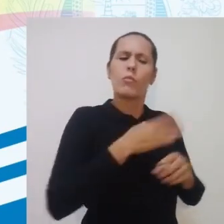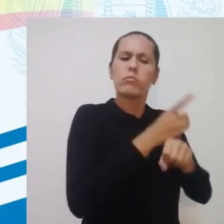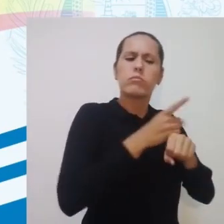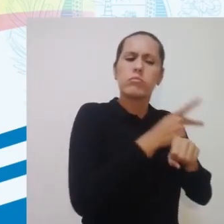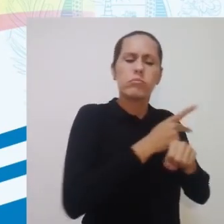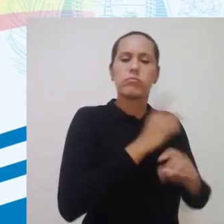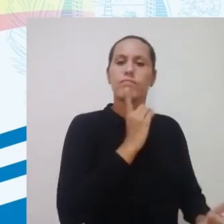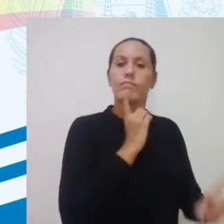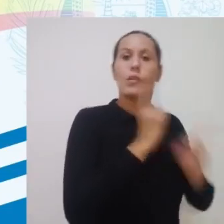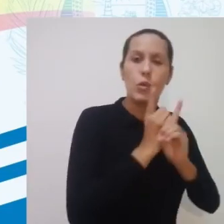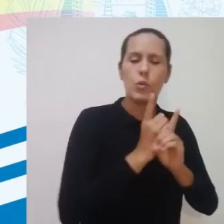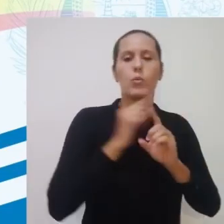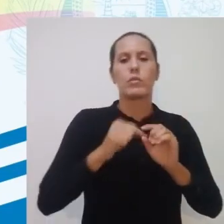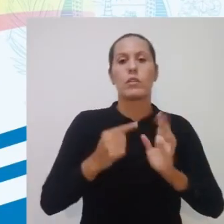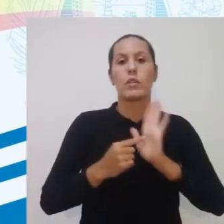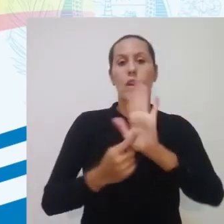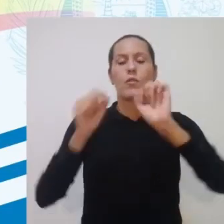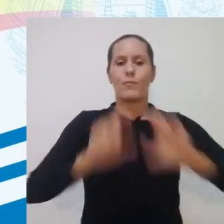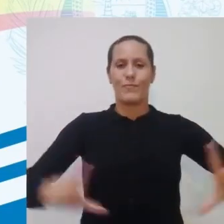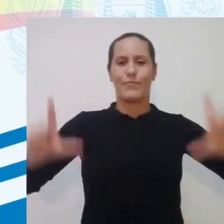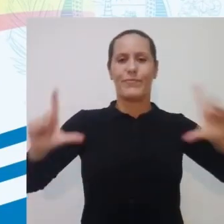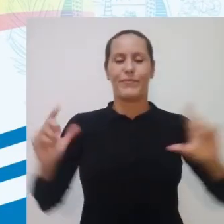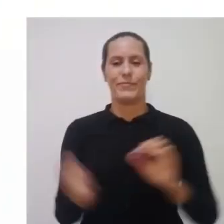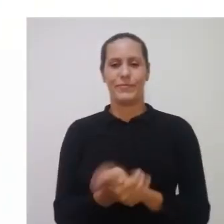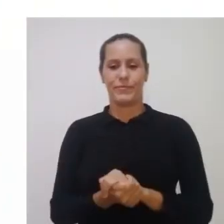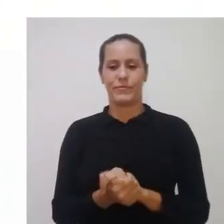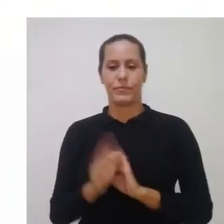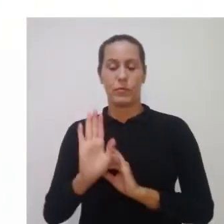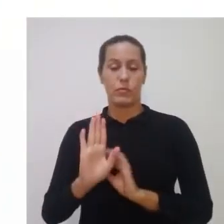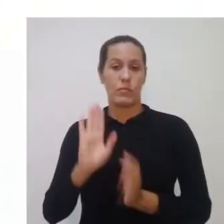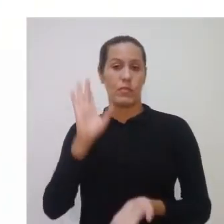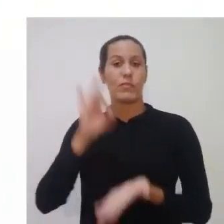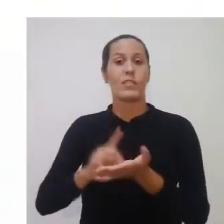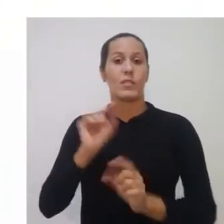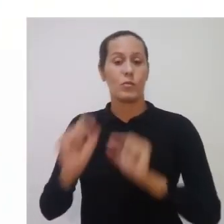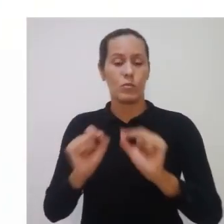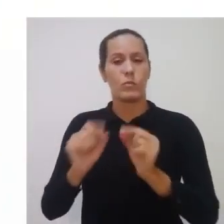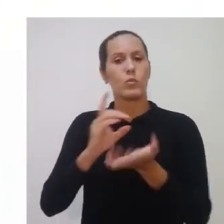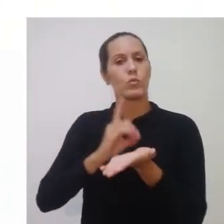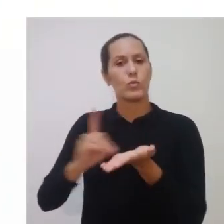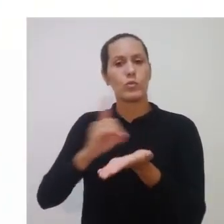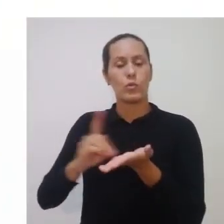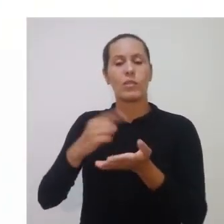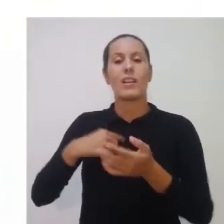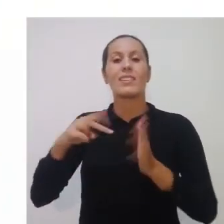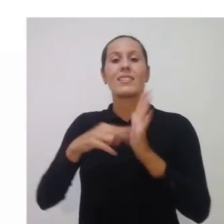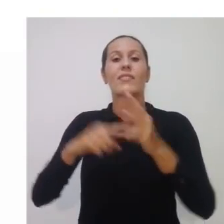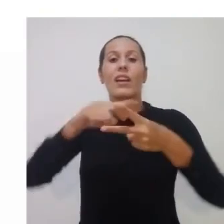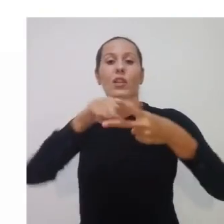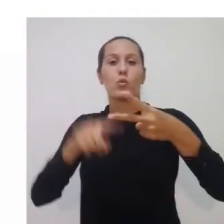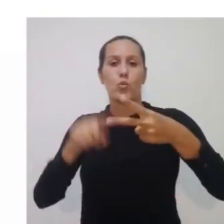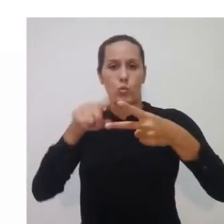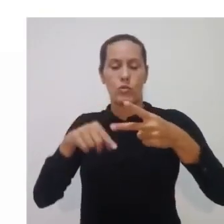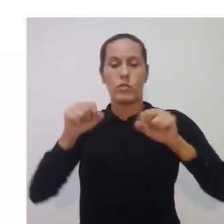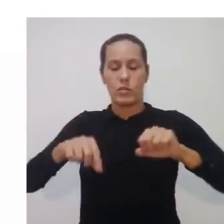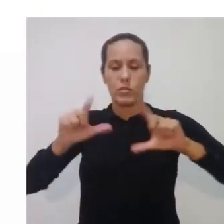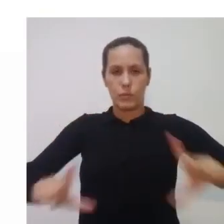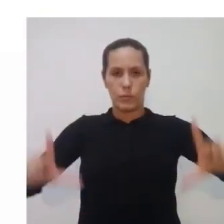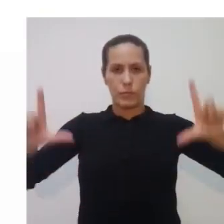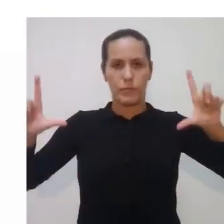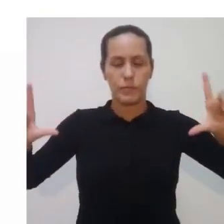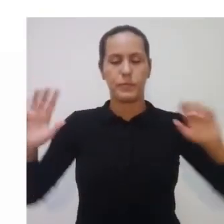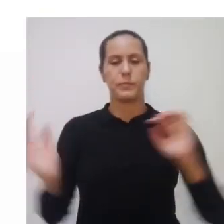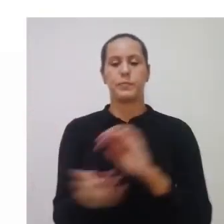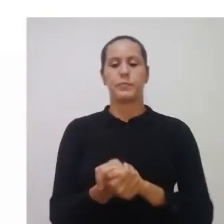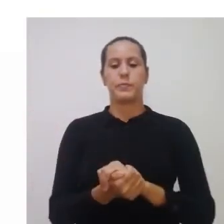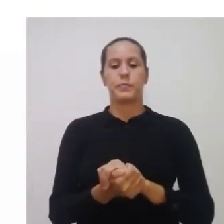procuro. Aí eu encontrei essa definição aqui que eu trouxe para vocês. Na verdade, o dicionário dá duas definições. Ela está aparecendo agora